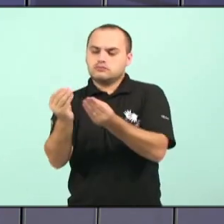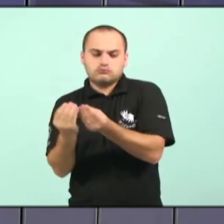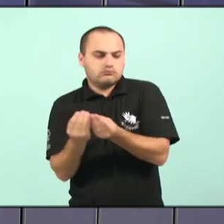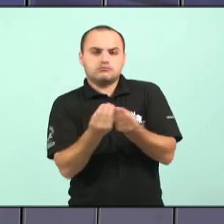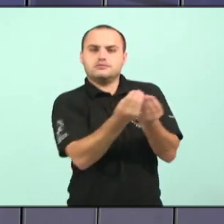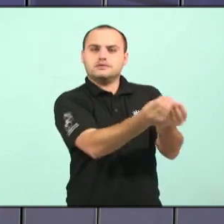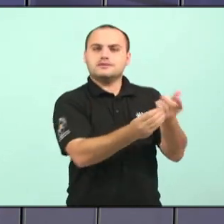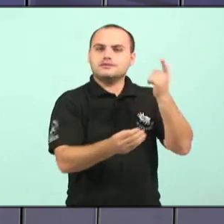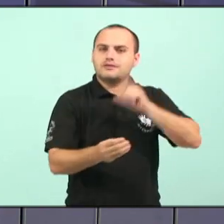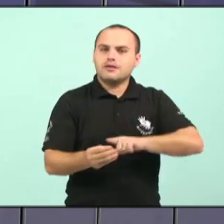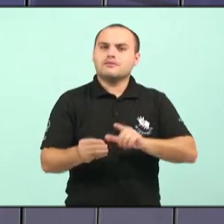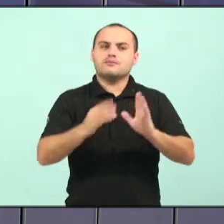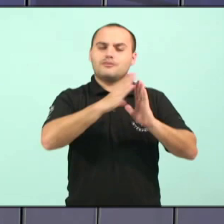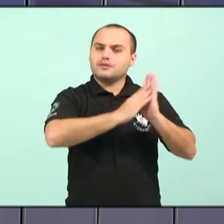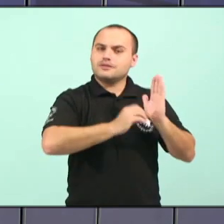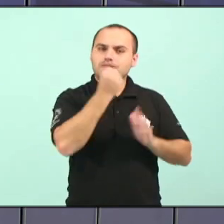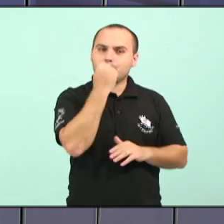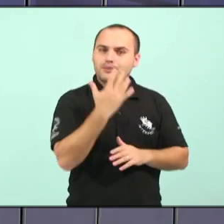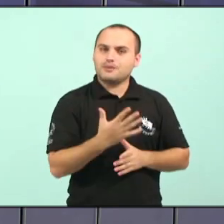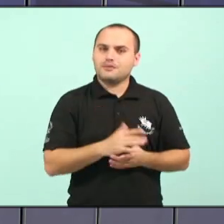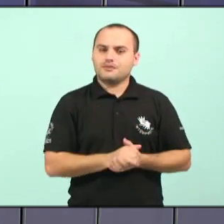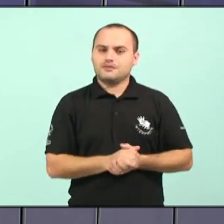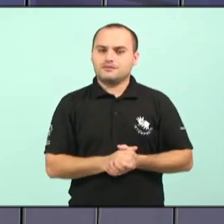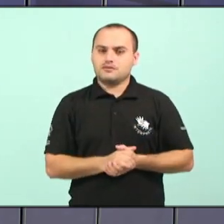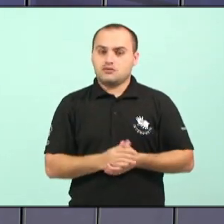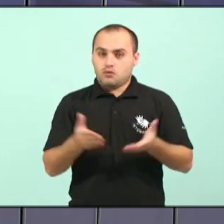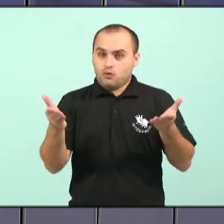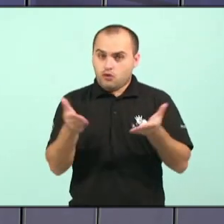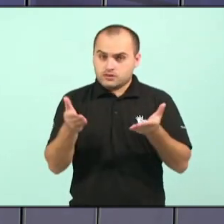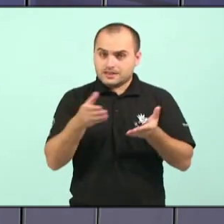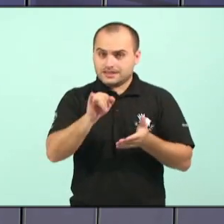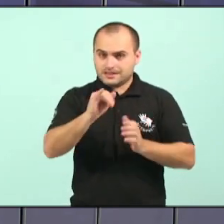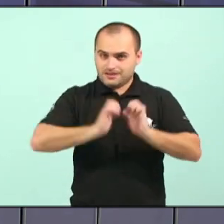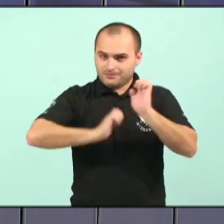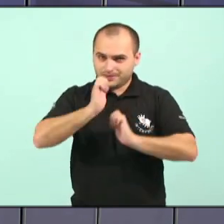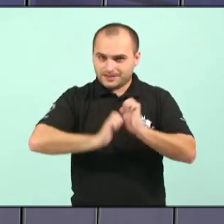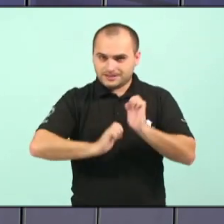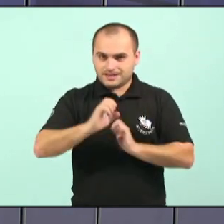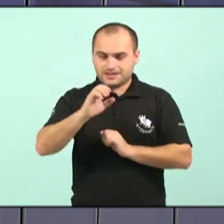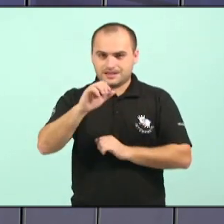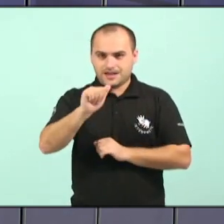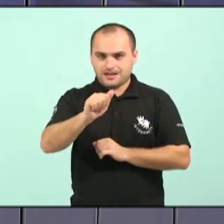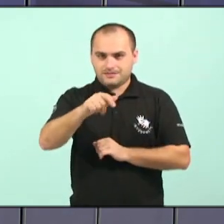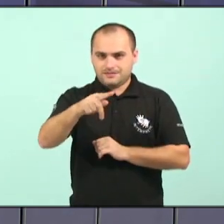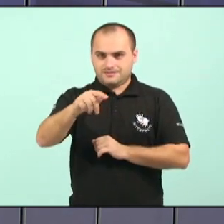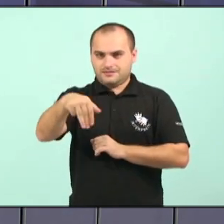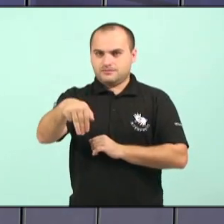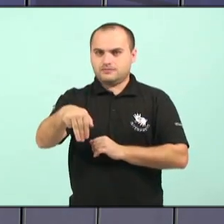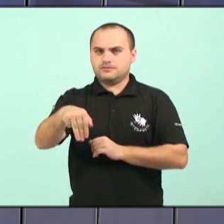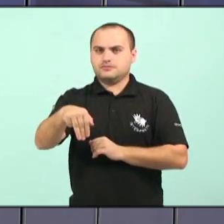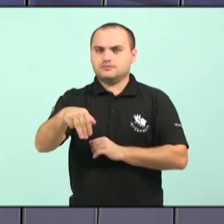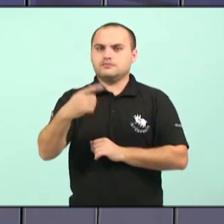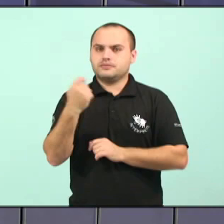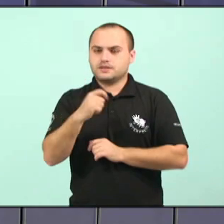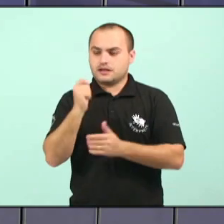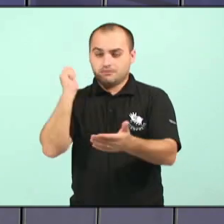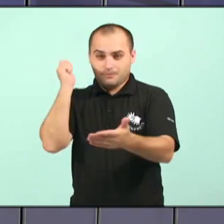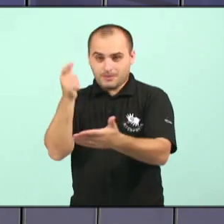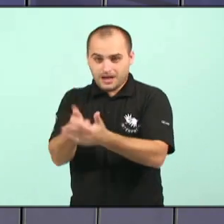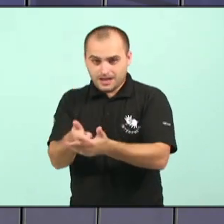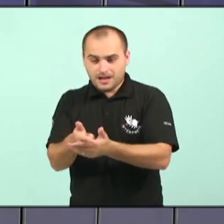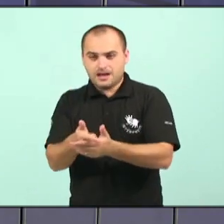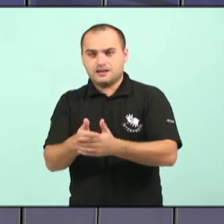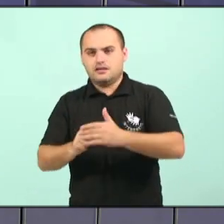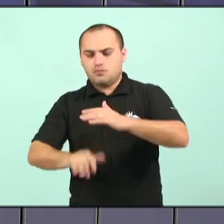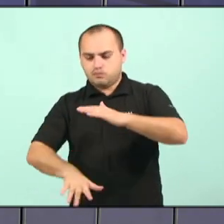modelo interessante. Hoje, se a empresa IPM, a MESC, tivesse que colocar esse recurso da Bacia de Evolução, tivesse que pagar